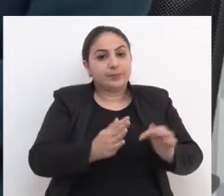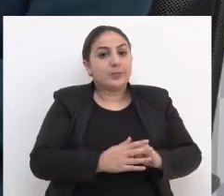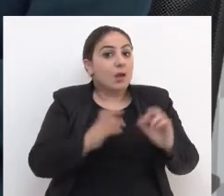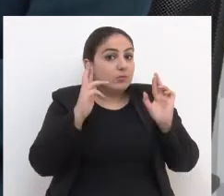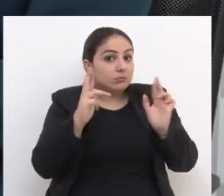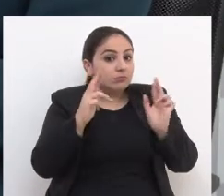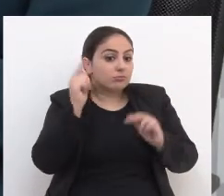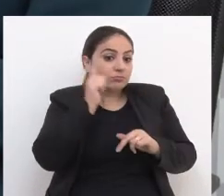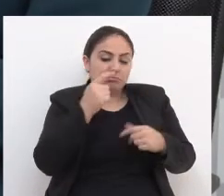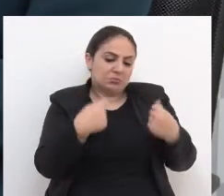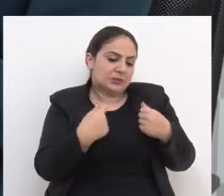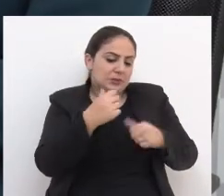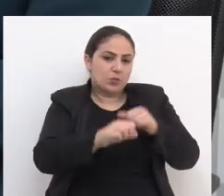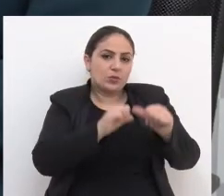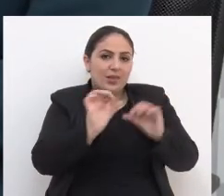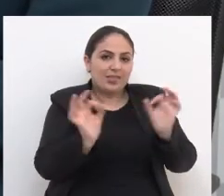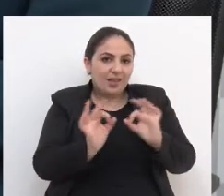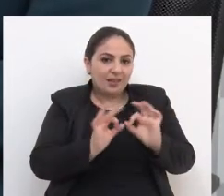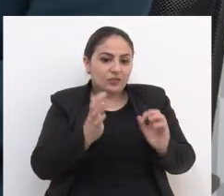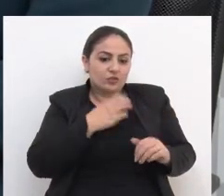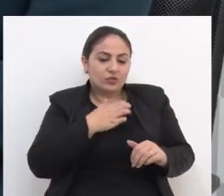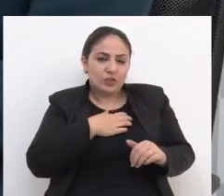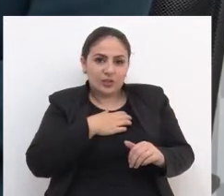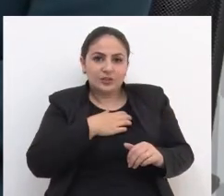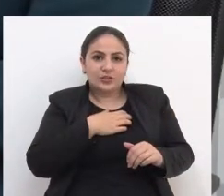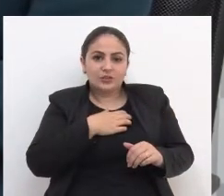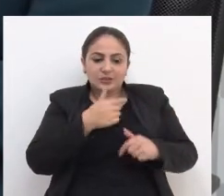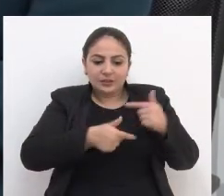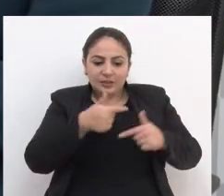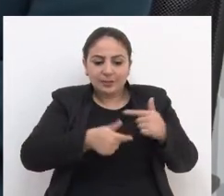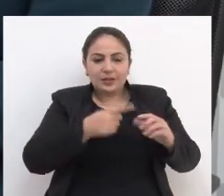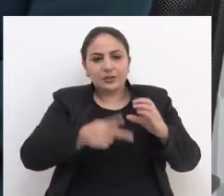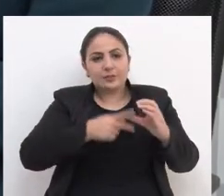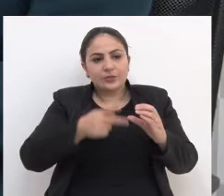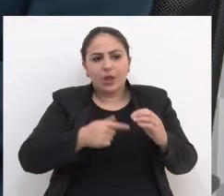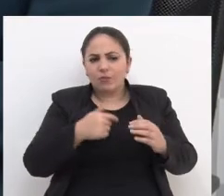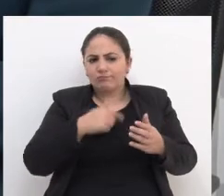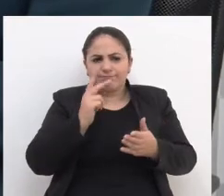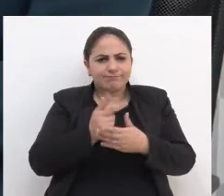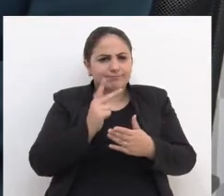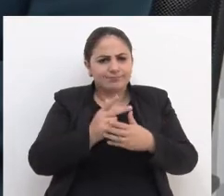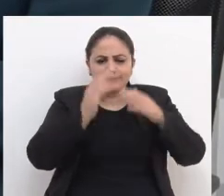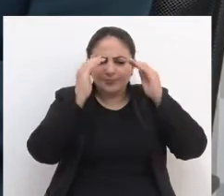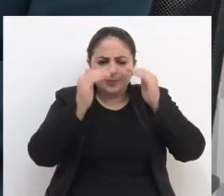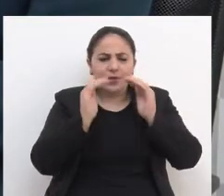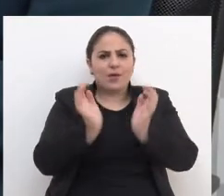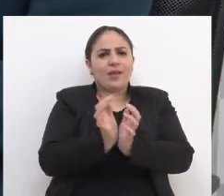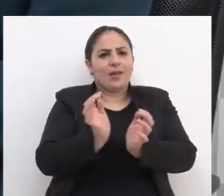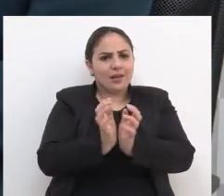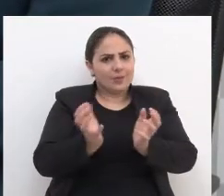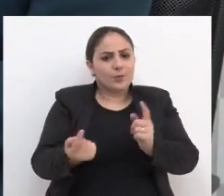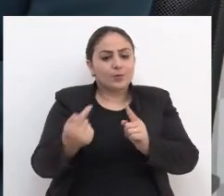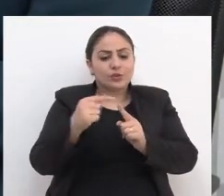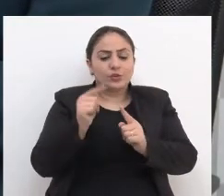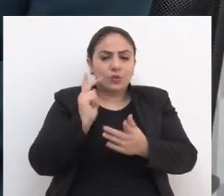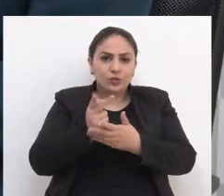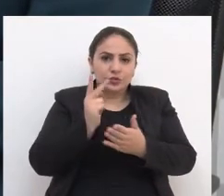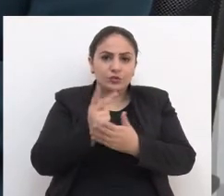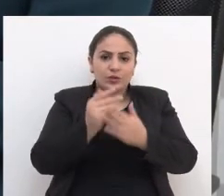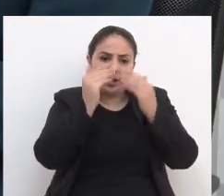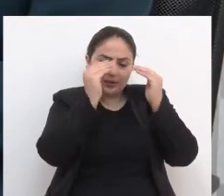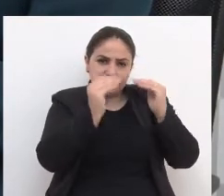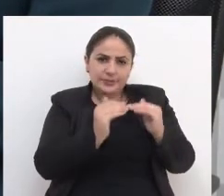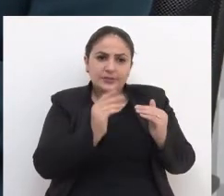precise mudar a minha forma de ser, a minha forma de atuar aqui na Câmara. Sempre respeitei os colegas e pretendo continuar respeitando. Sempre